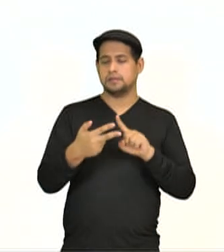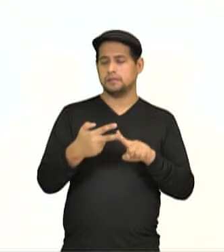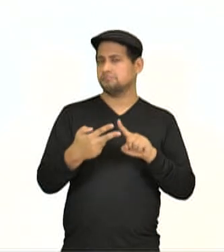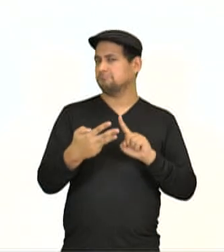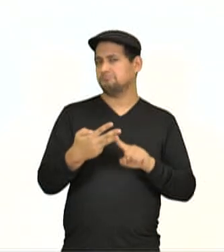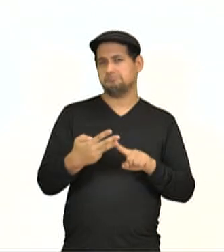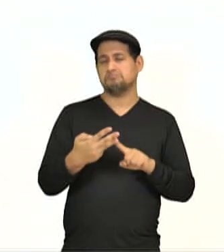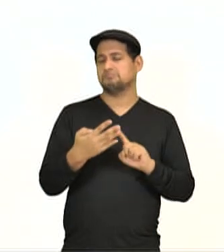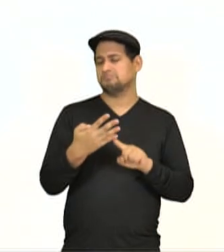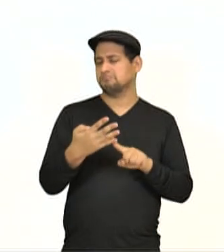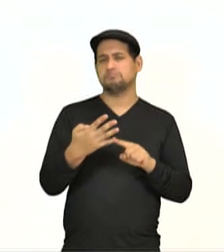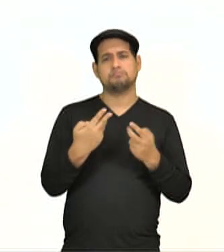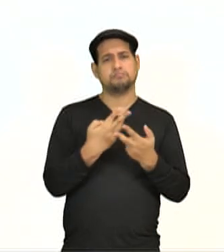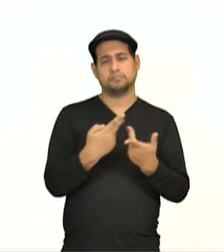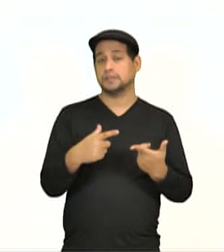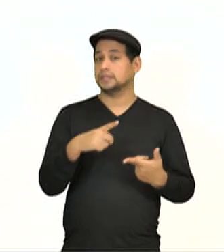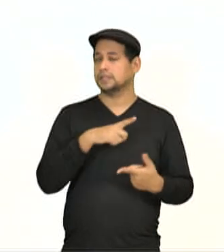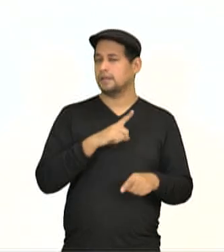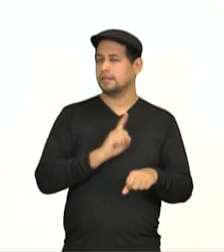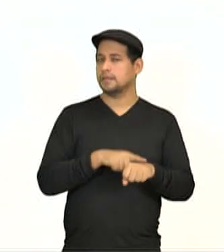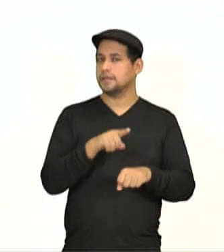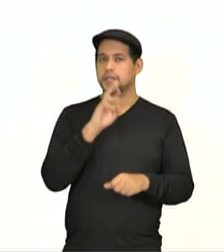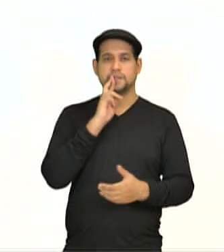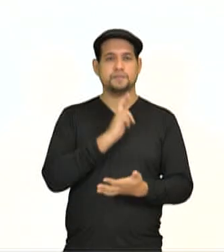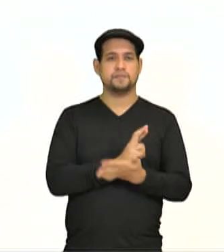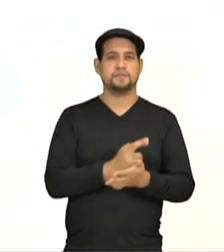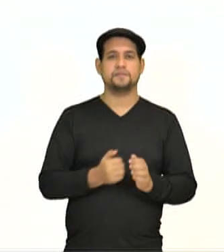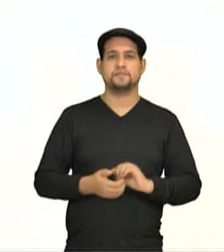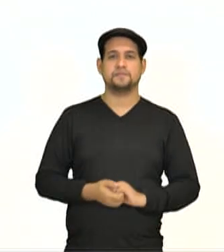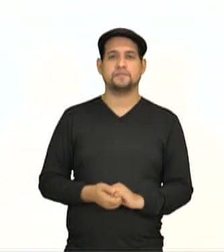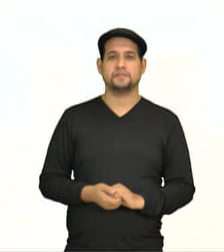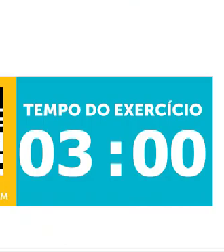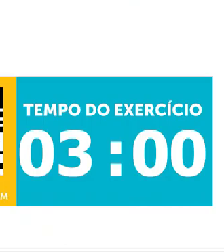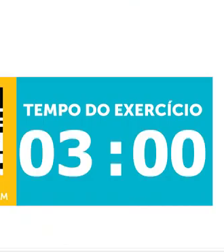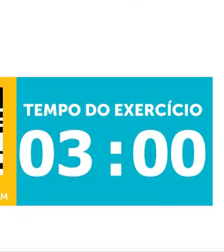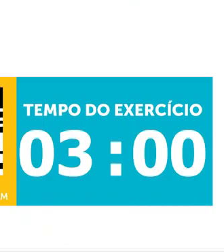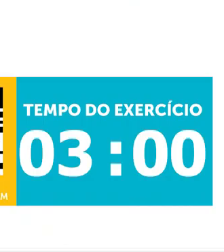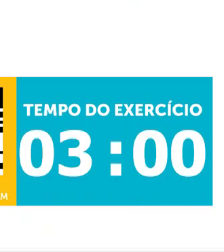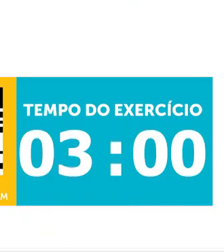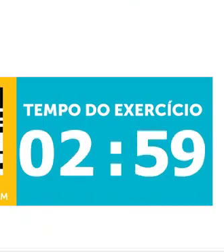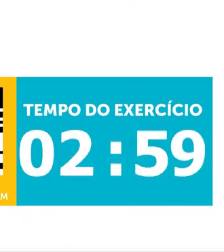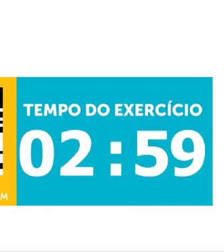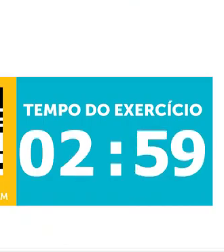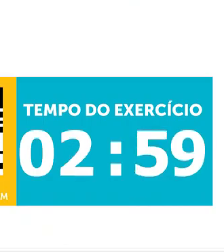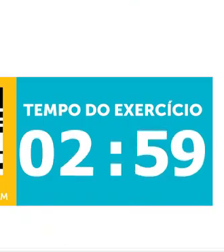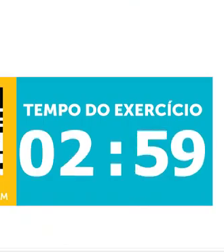terciários ou quaternário. Tempo para você.